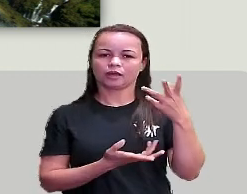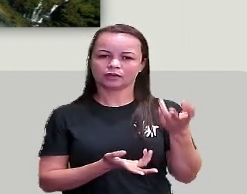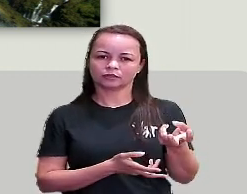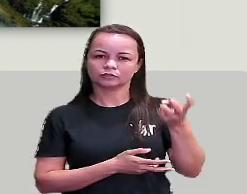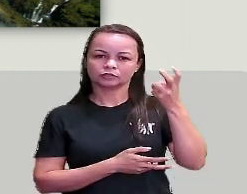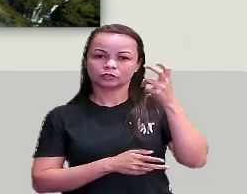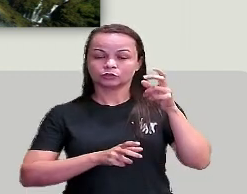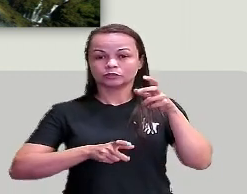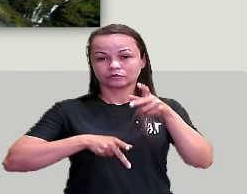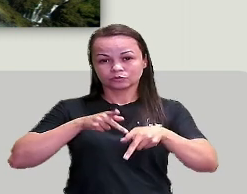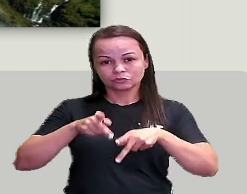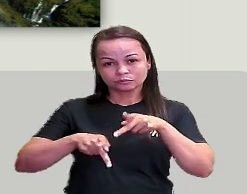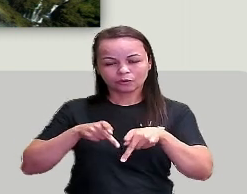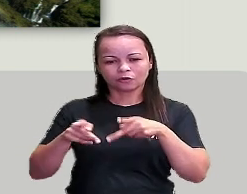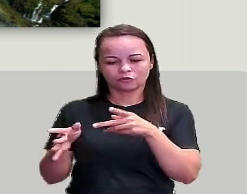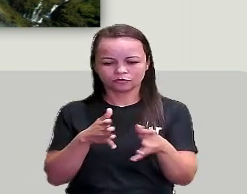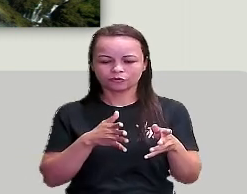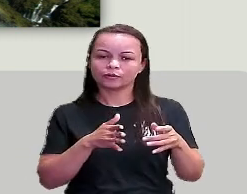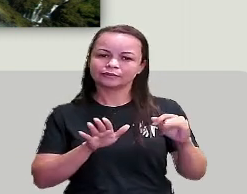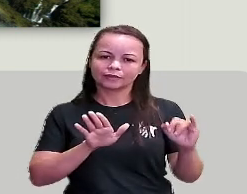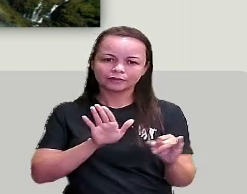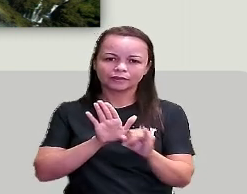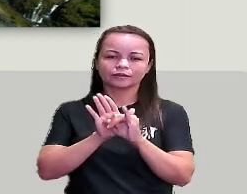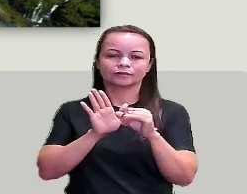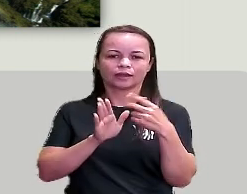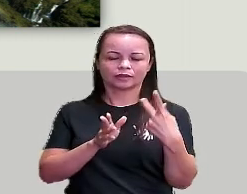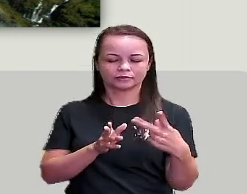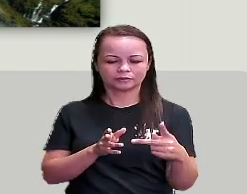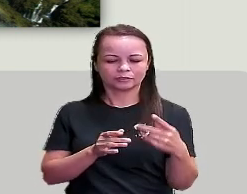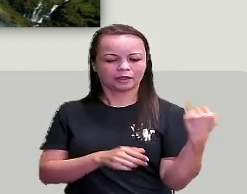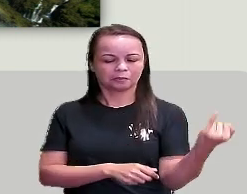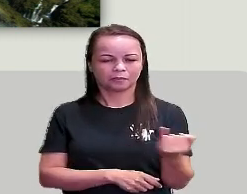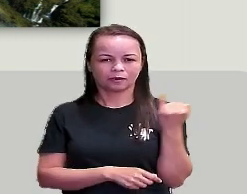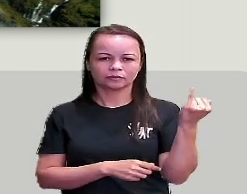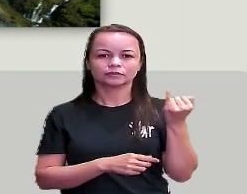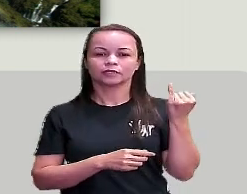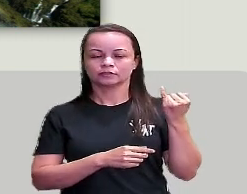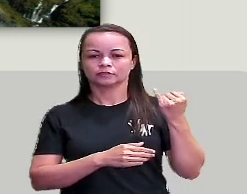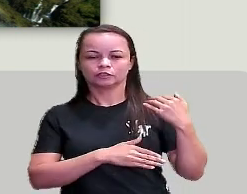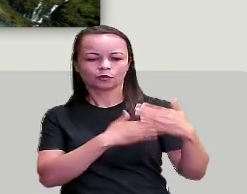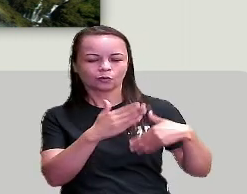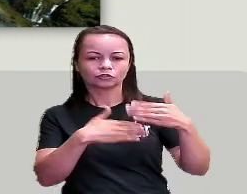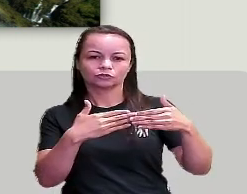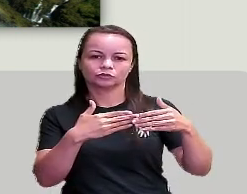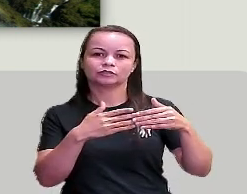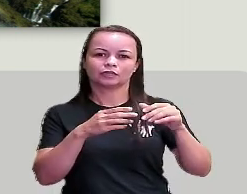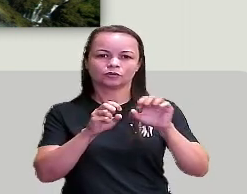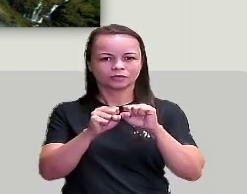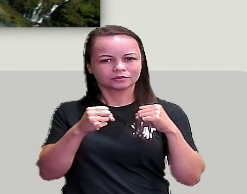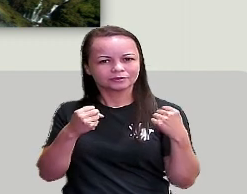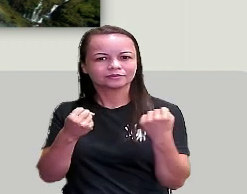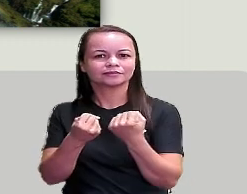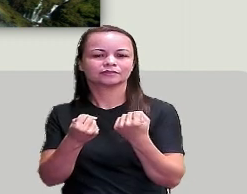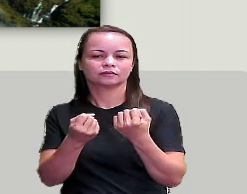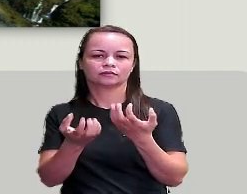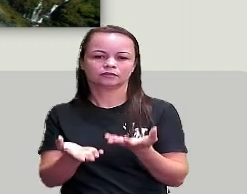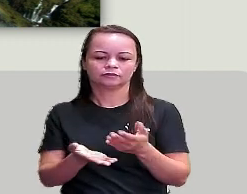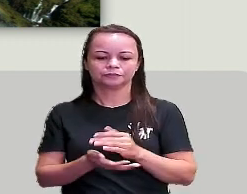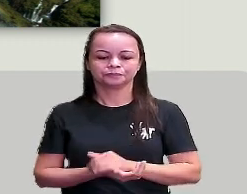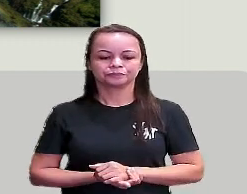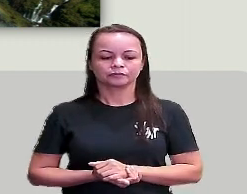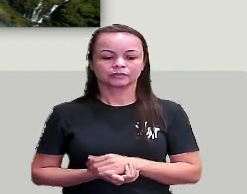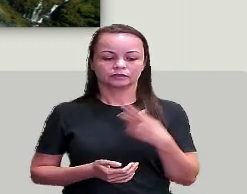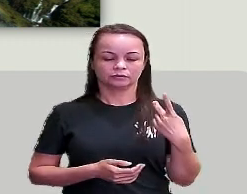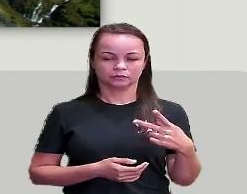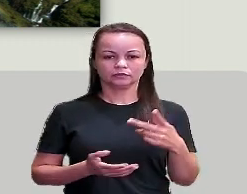viva a sua identidade. Trata-se, portanto, de um ato de construção da cidadania. Preservar o patrimônio nada